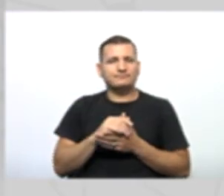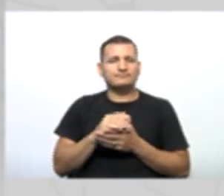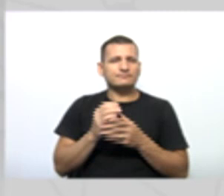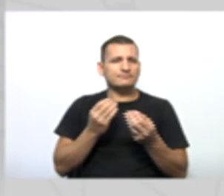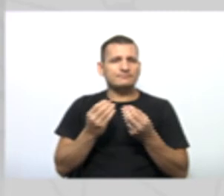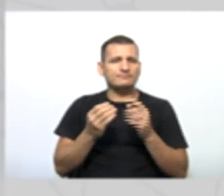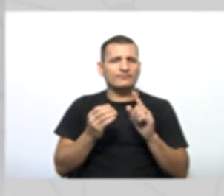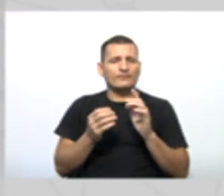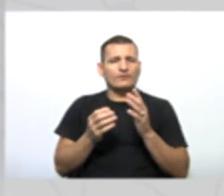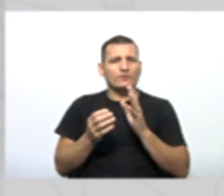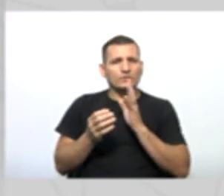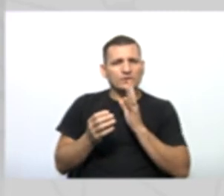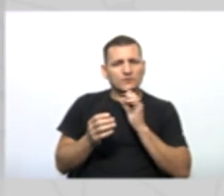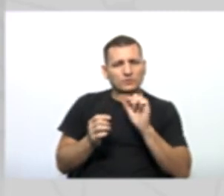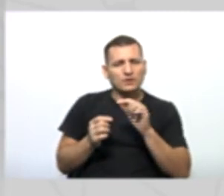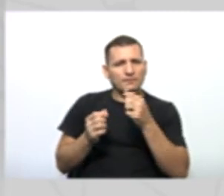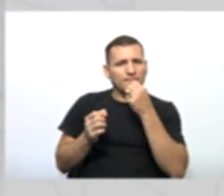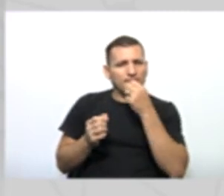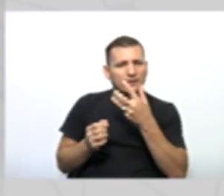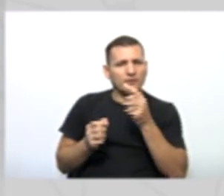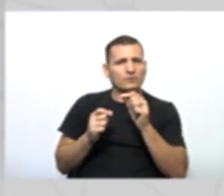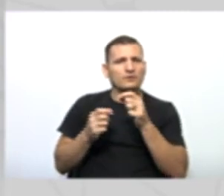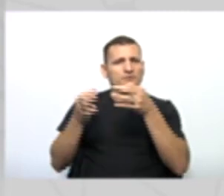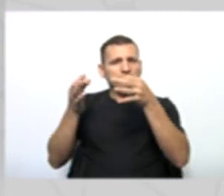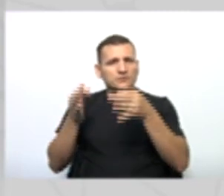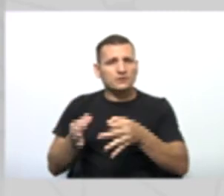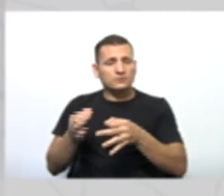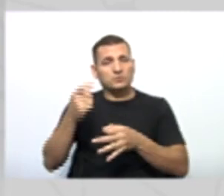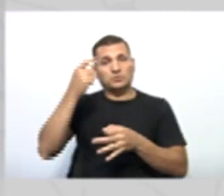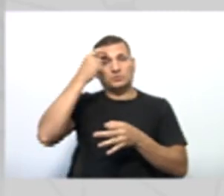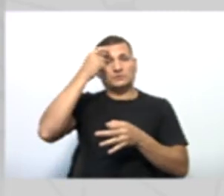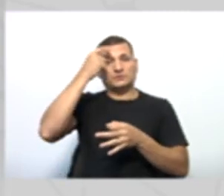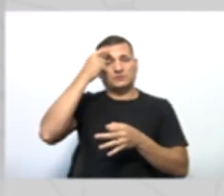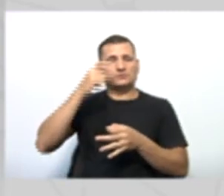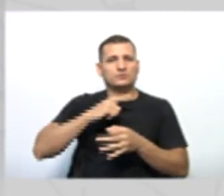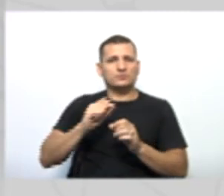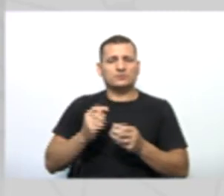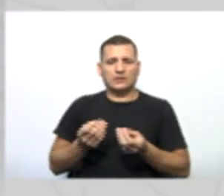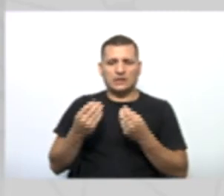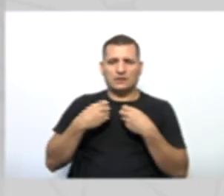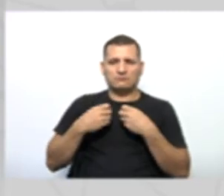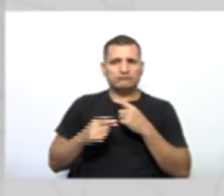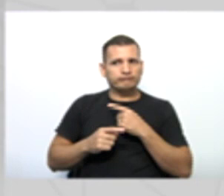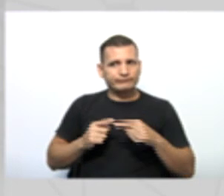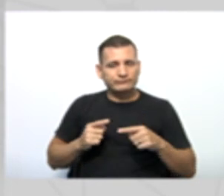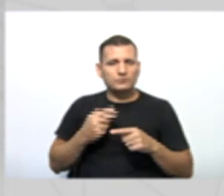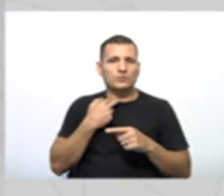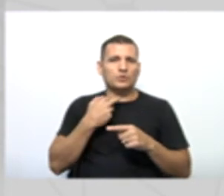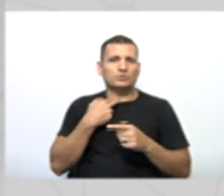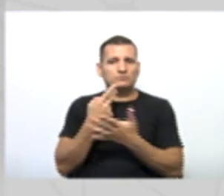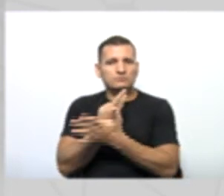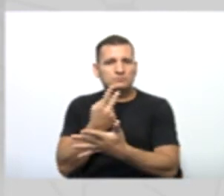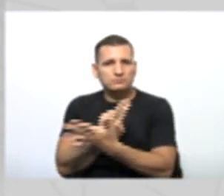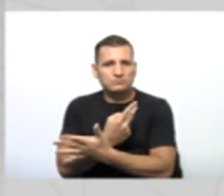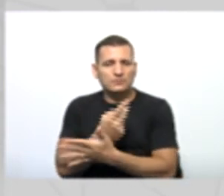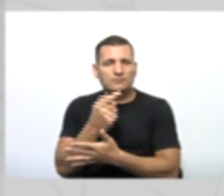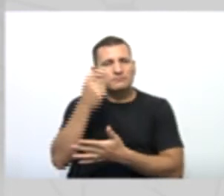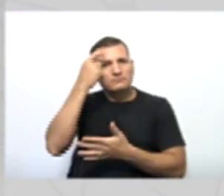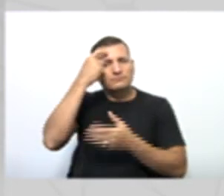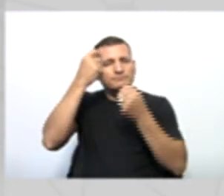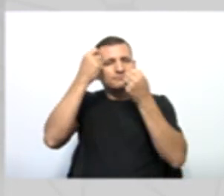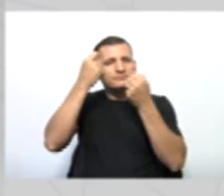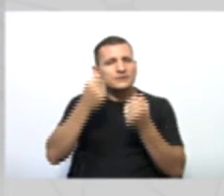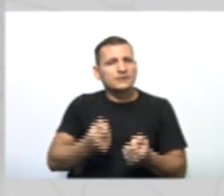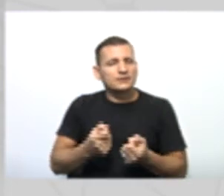conhece o que é bem, o que é certo, essa consciência nos impede de praticar o que é errado. É aquele peso na consciência,